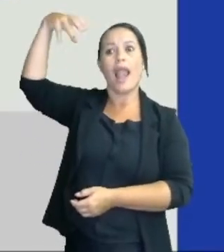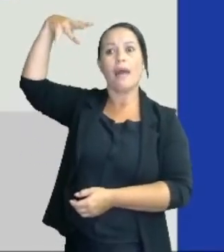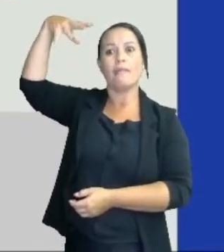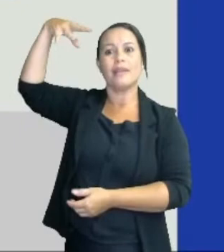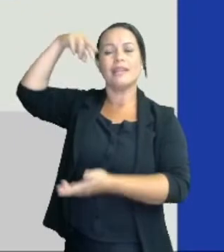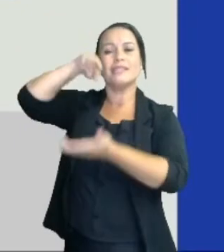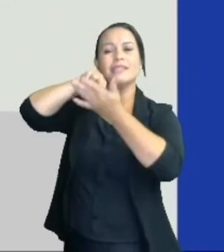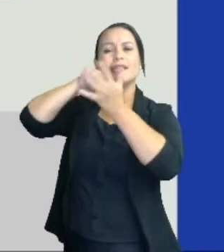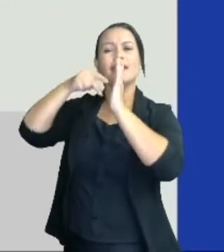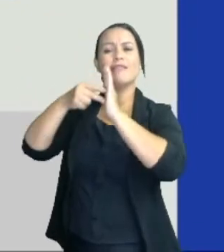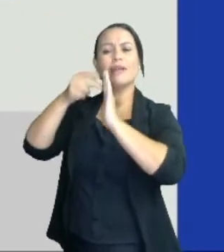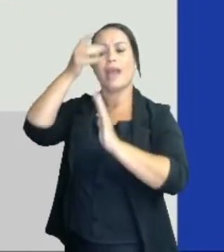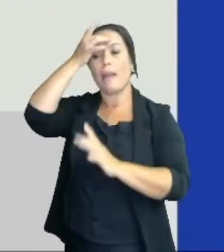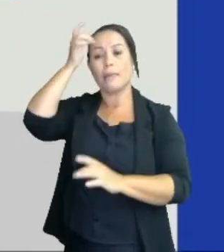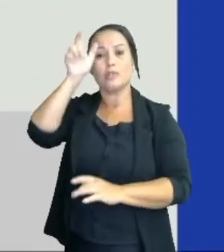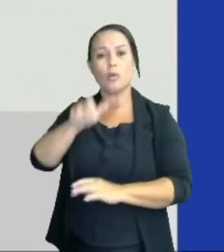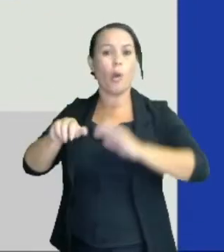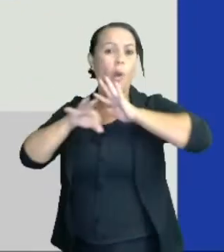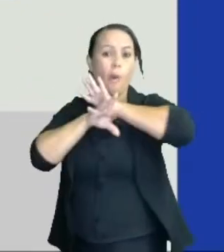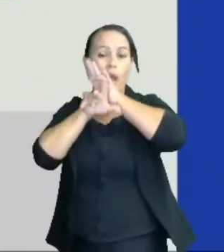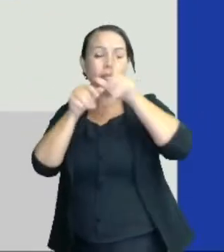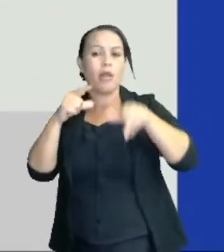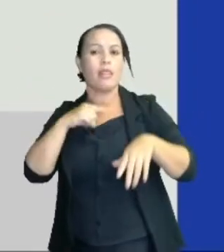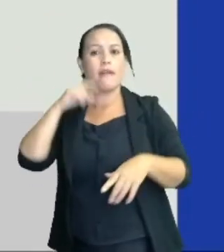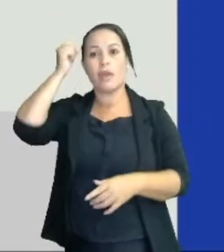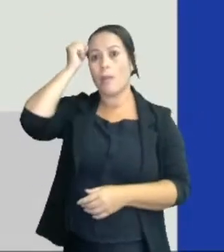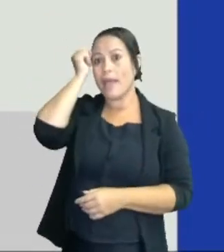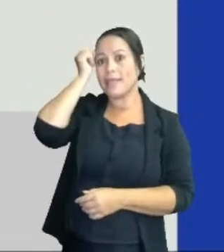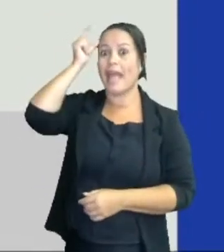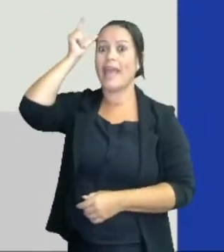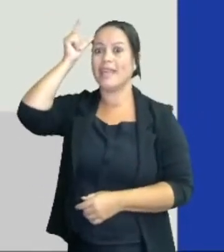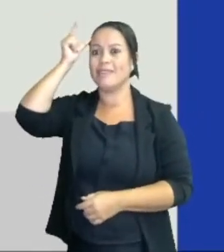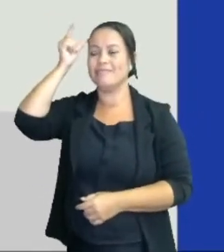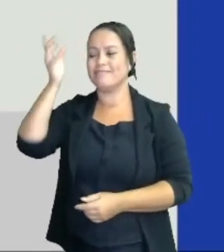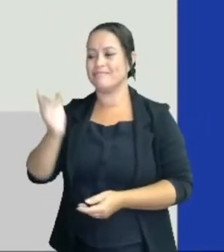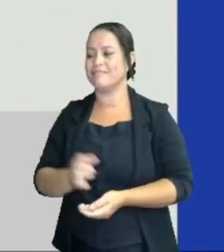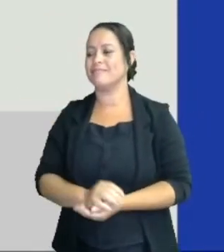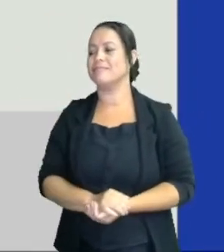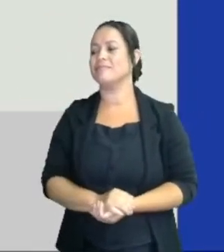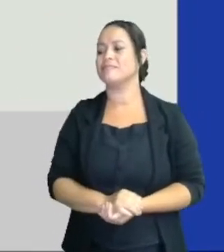é porque aquele personagem teve uma ideia.